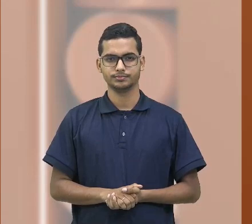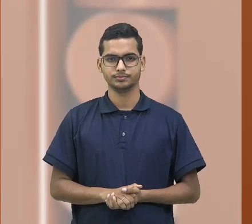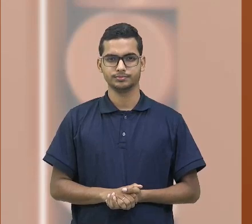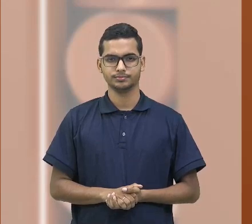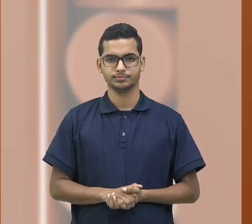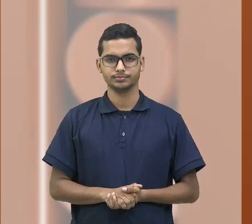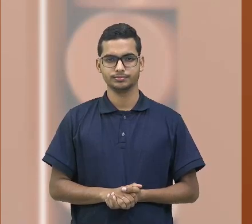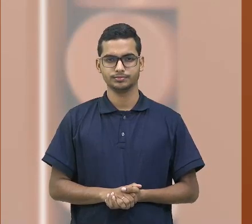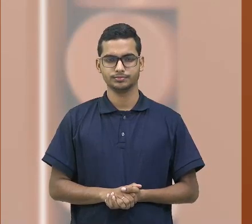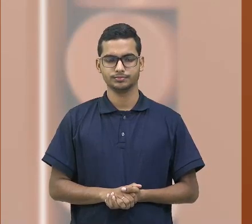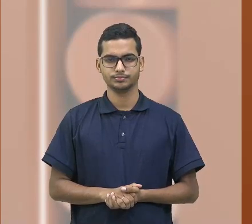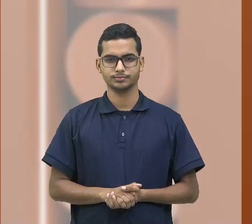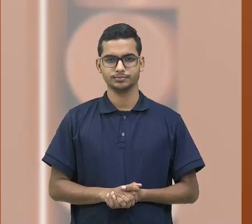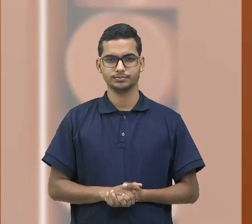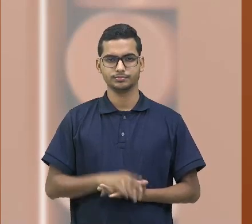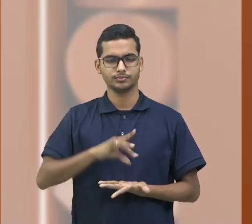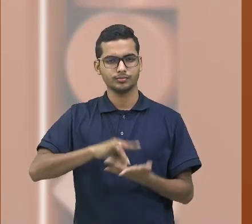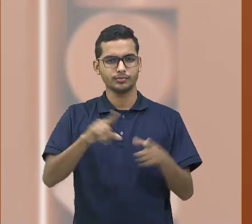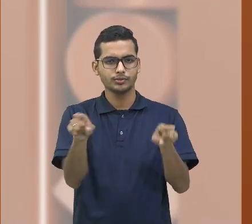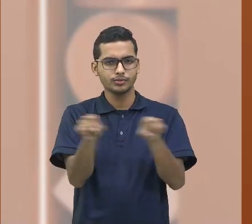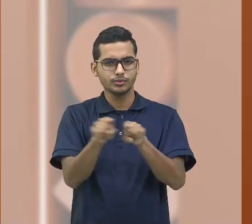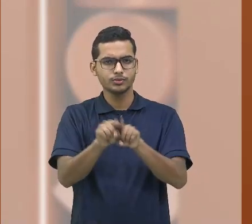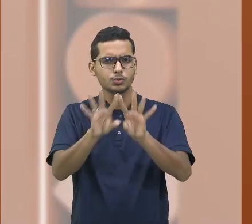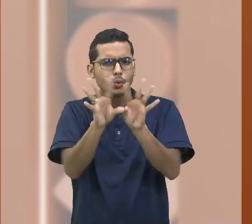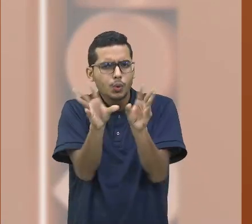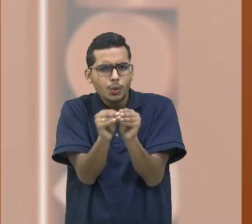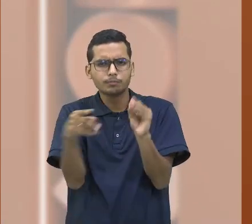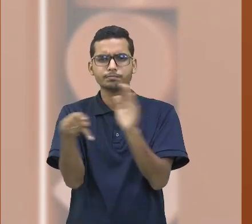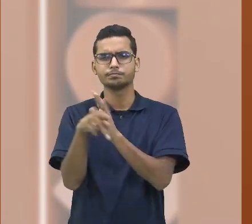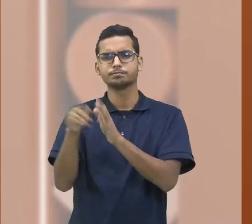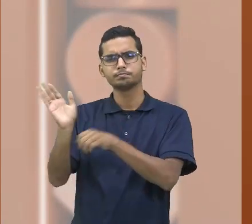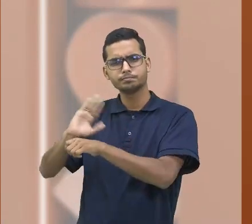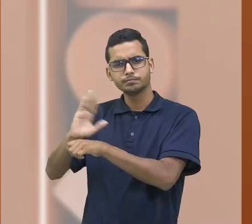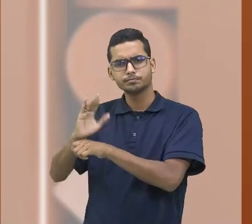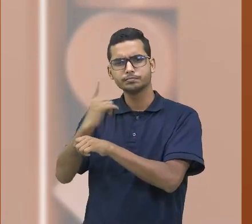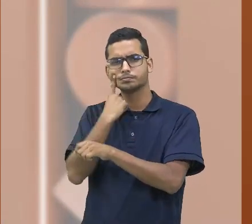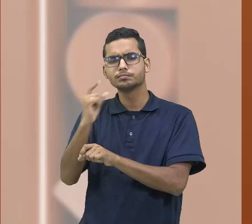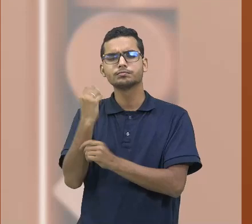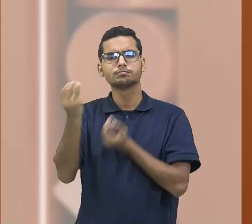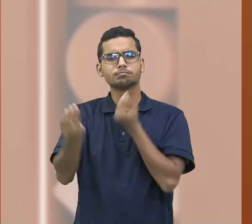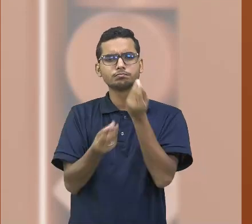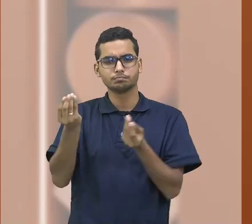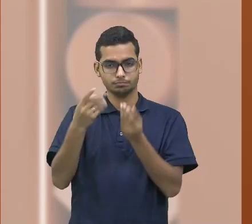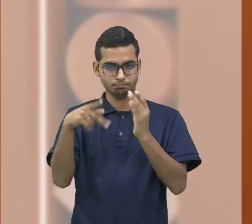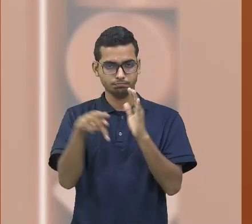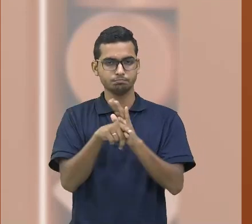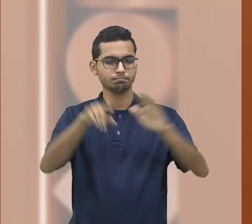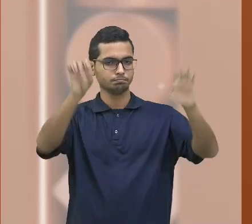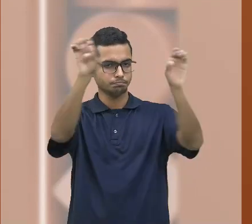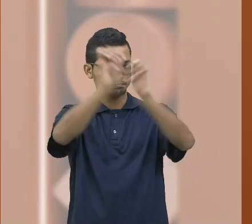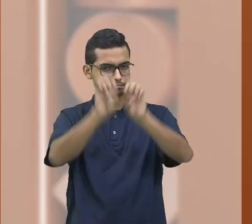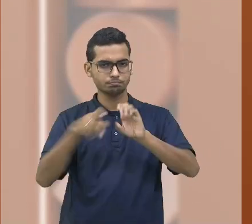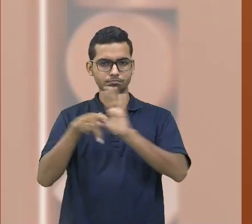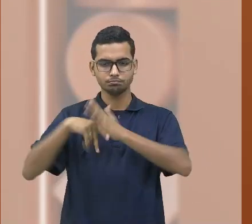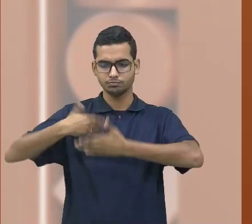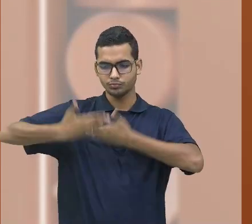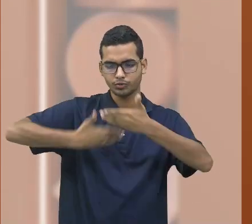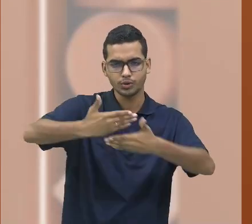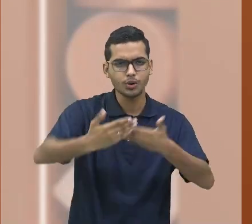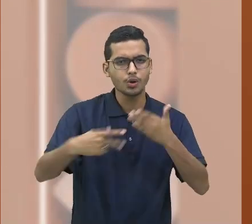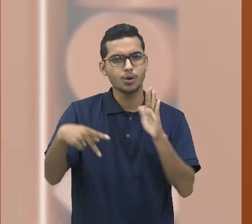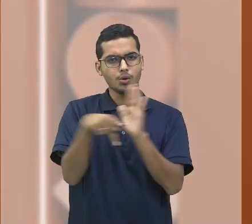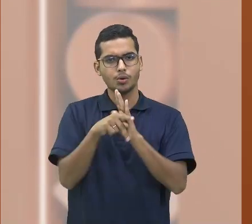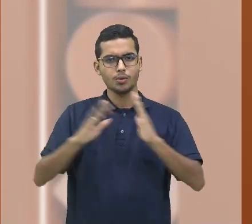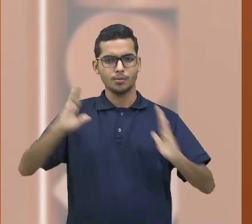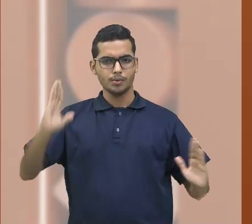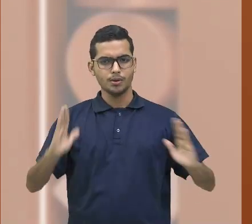Então aqui, de forma resumida da nossa animação, nós temos aqui o esquema de como funcionou então esse processo de formação dessa chamada